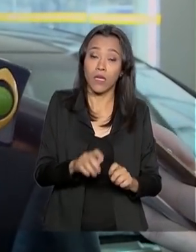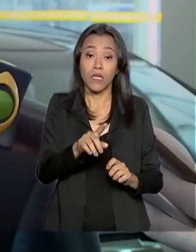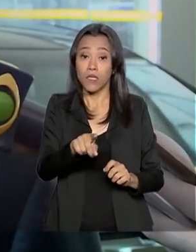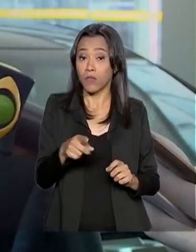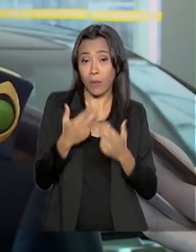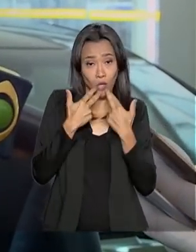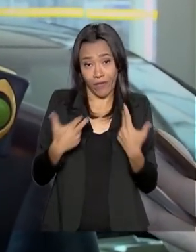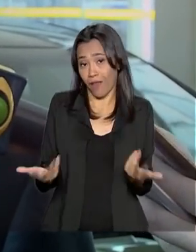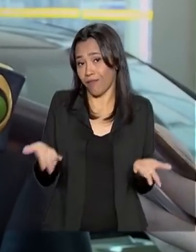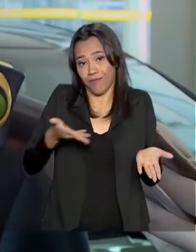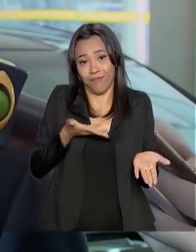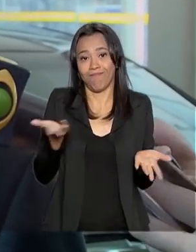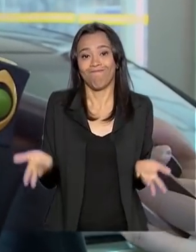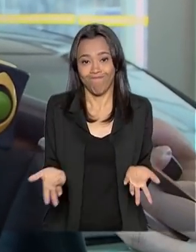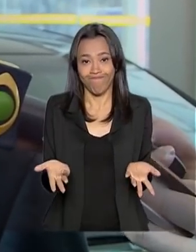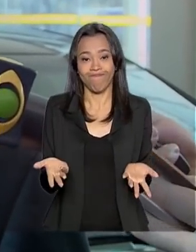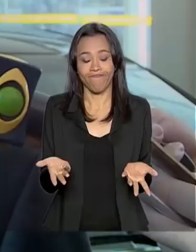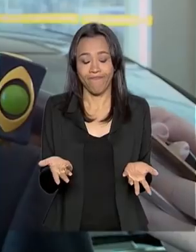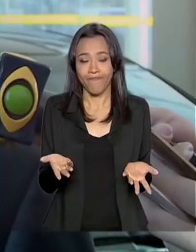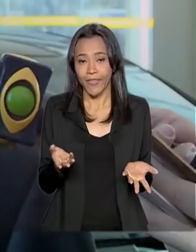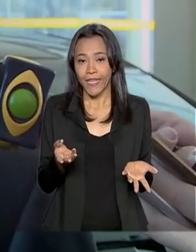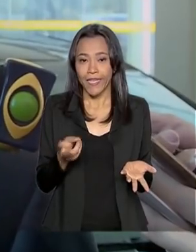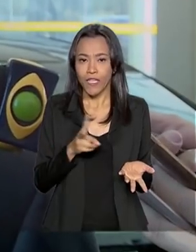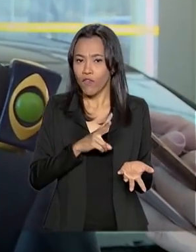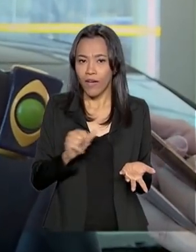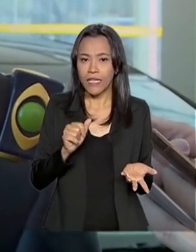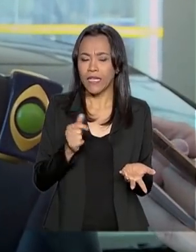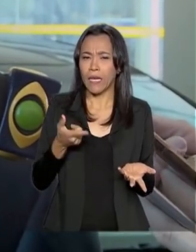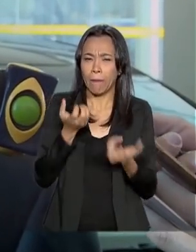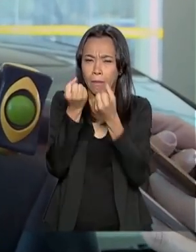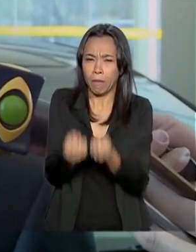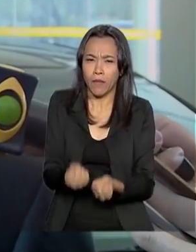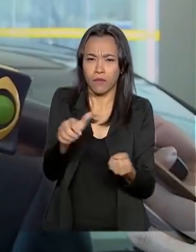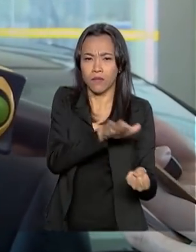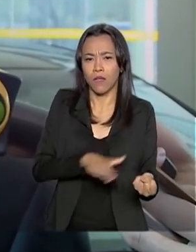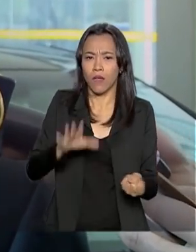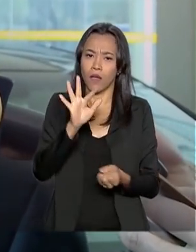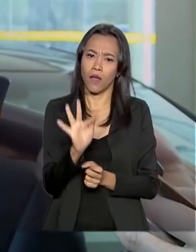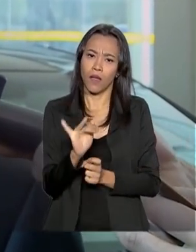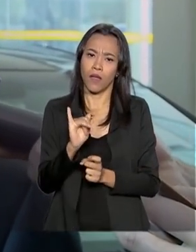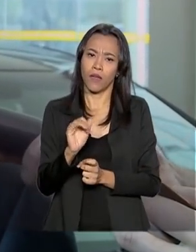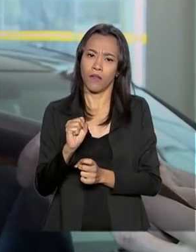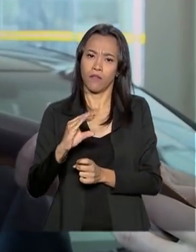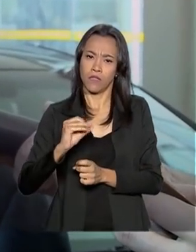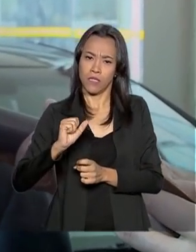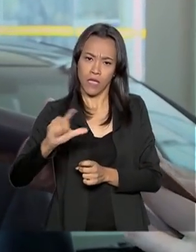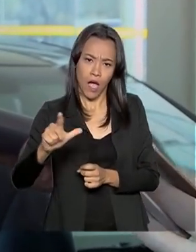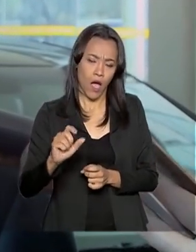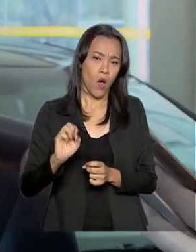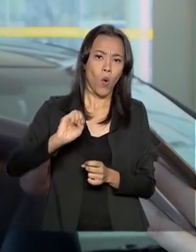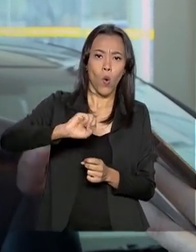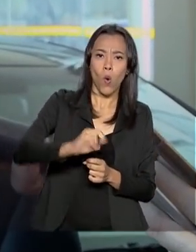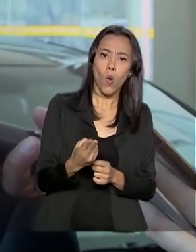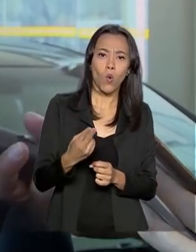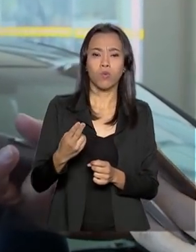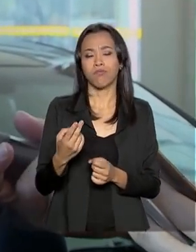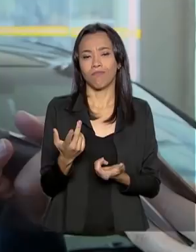nenhuma novidade, de que não haverá impacto fiscal e nem se mexerá na espinha dorsal do